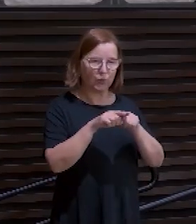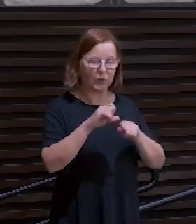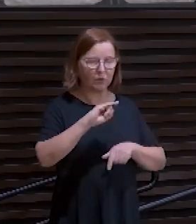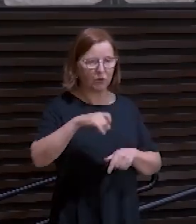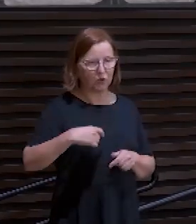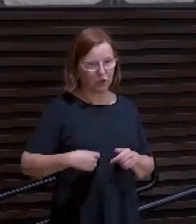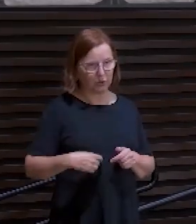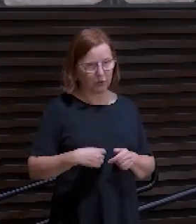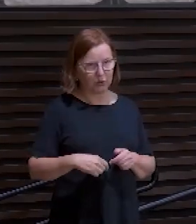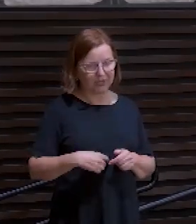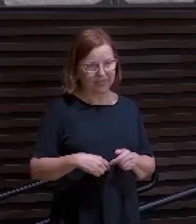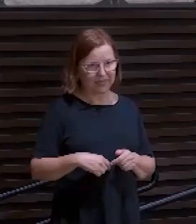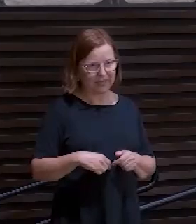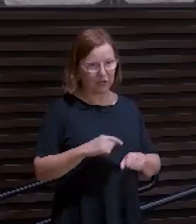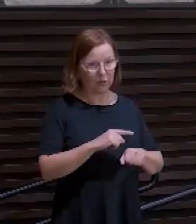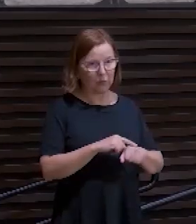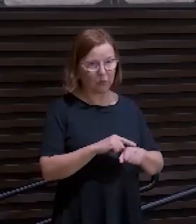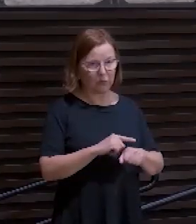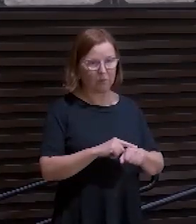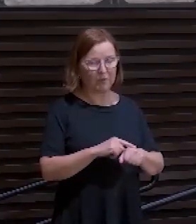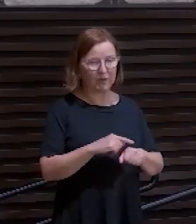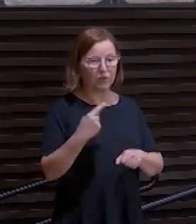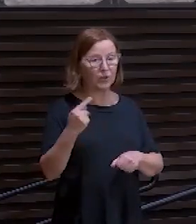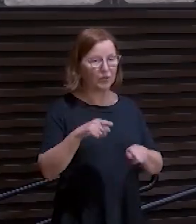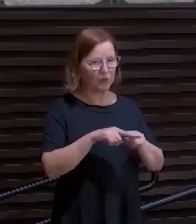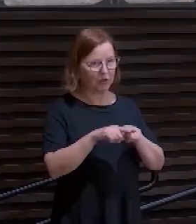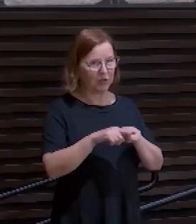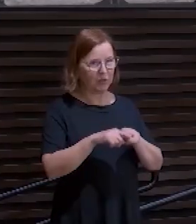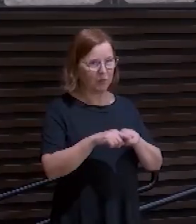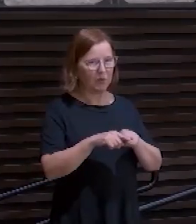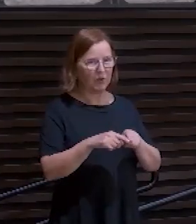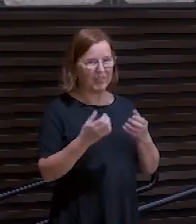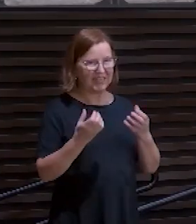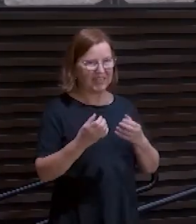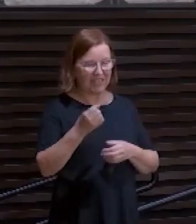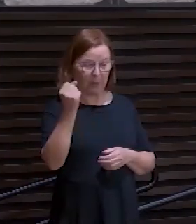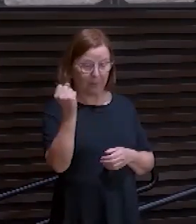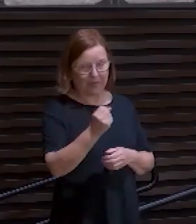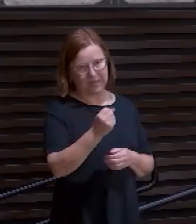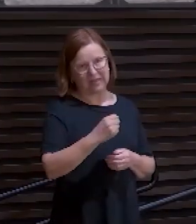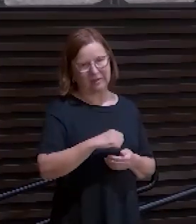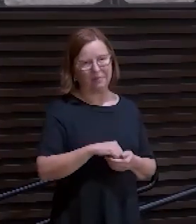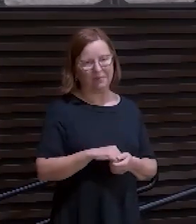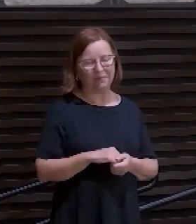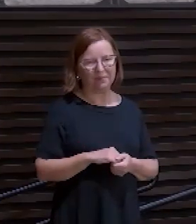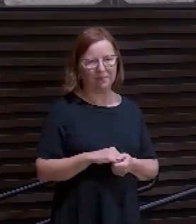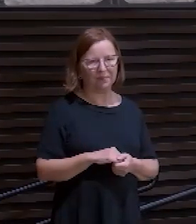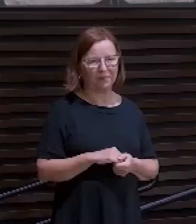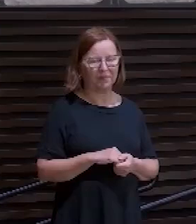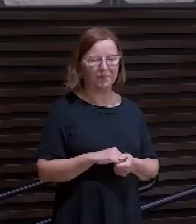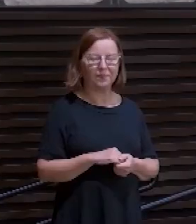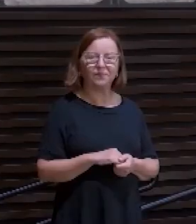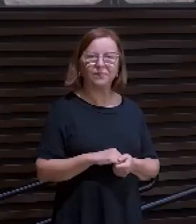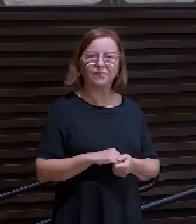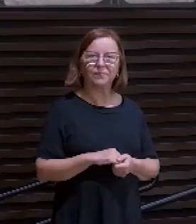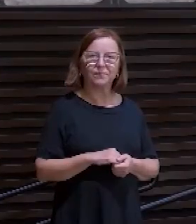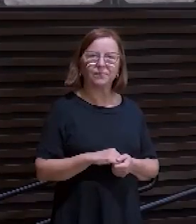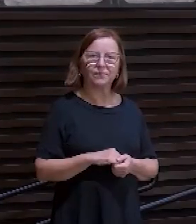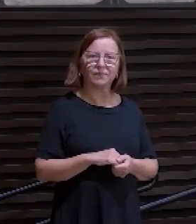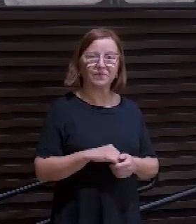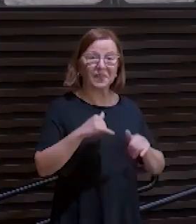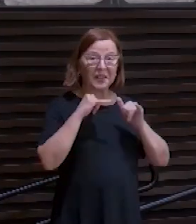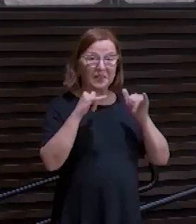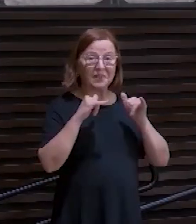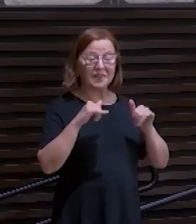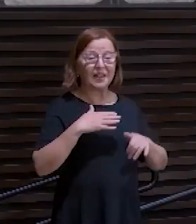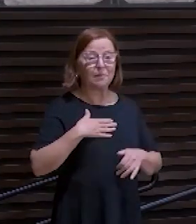dizer assim. Então, Benjamim é minha testemunha que o que está acontecendo é verdadeiro. Ele continua, verso 13: anunciai a meu